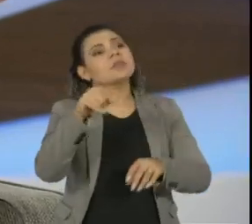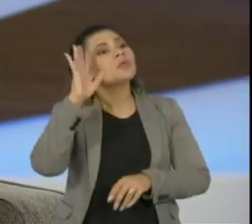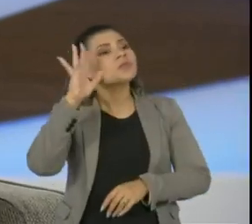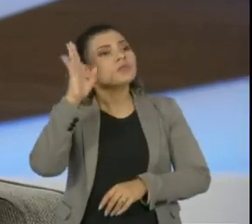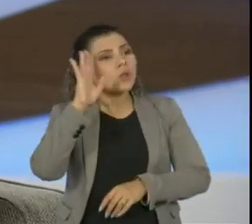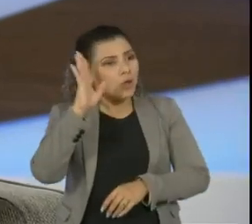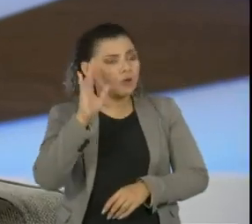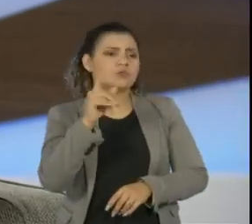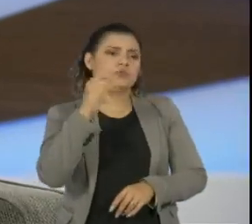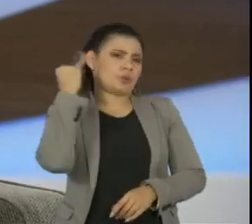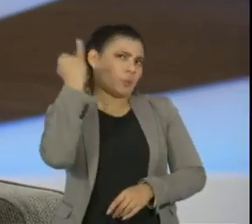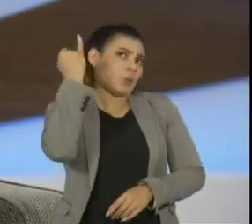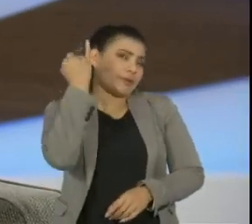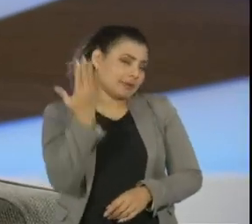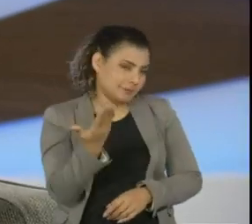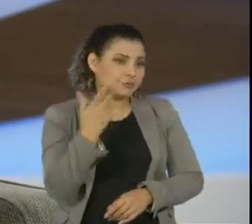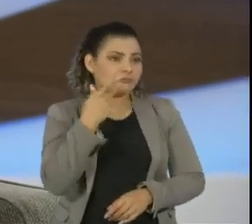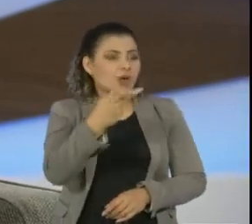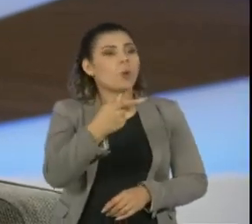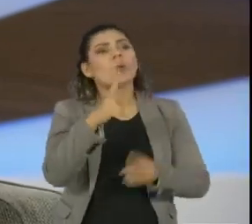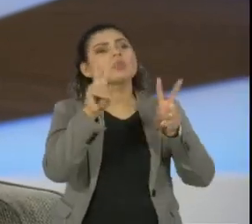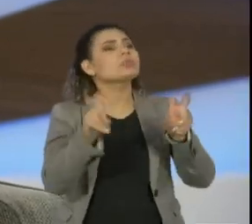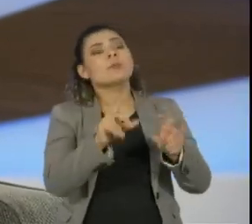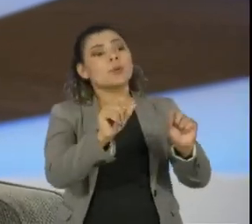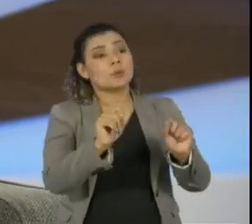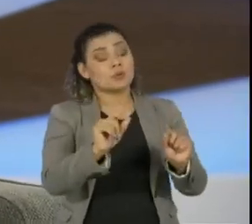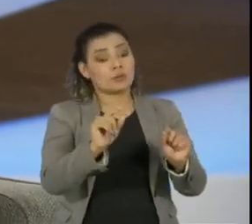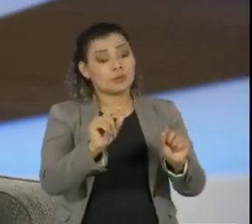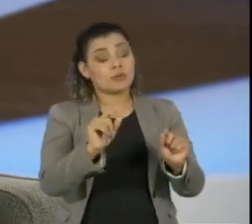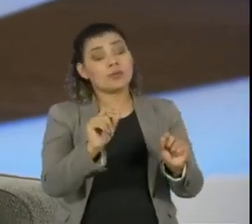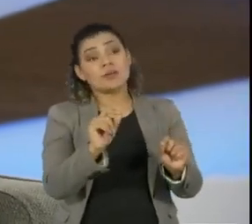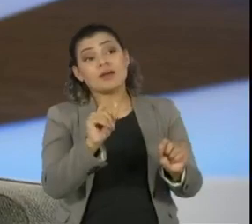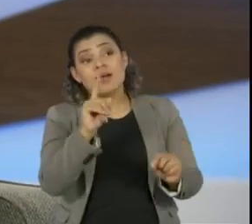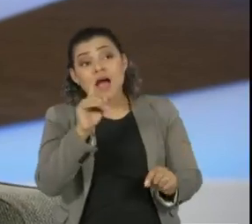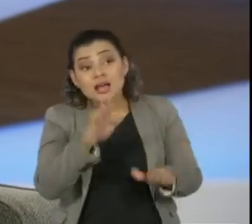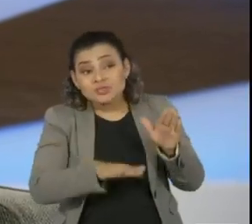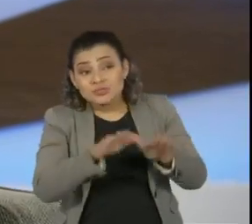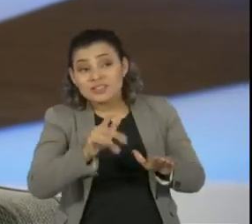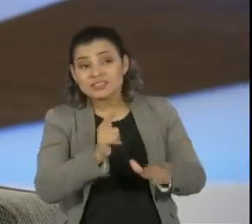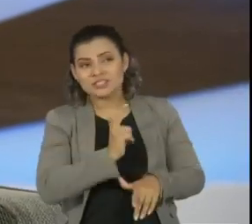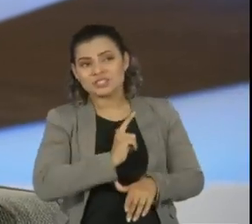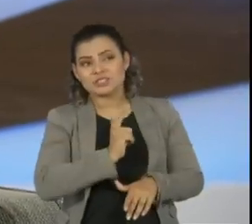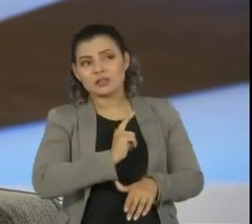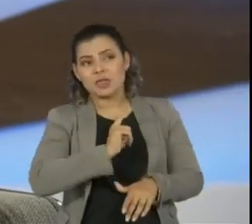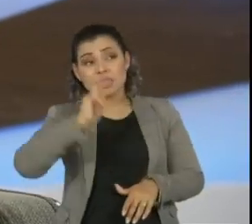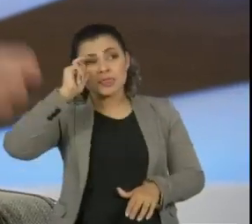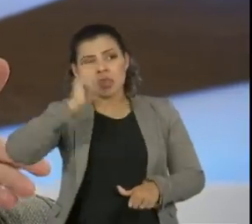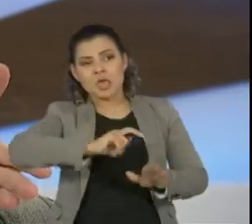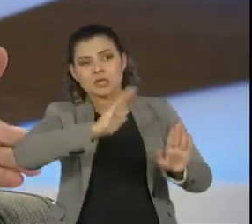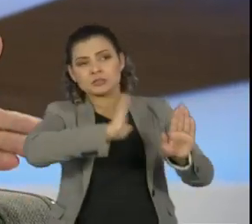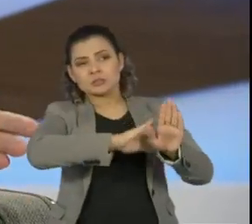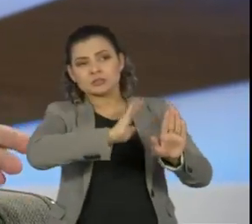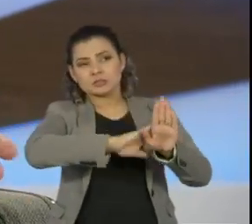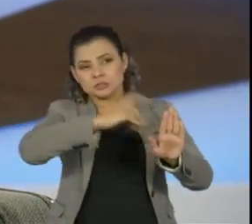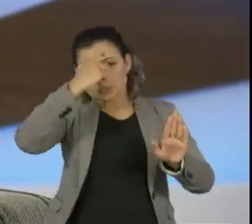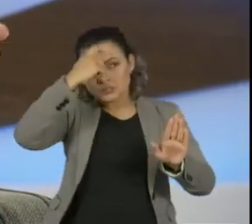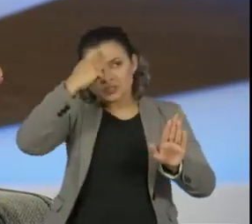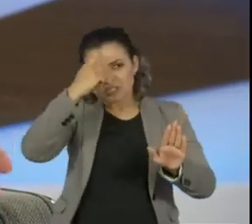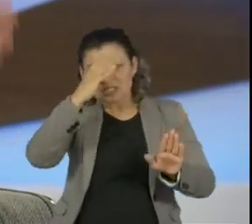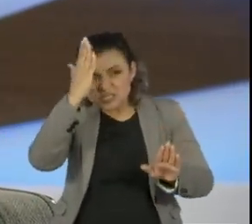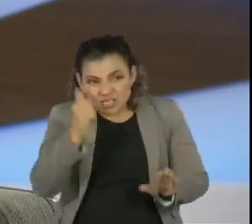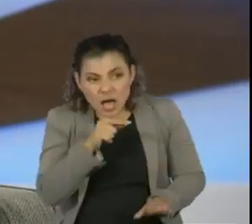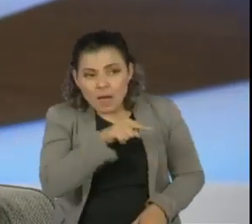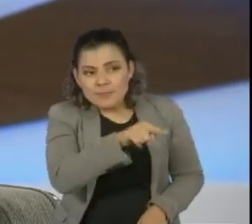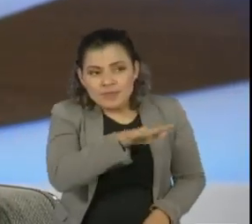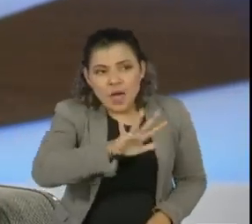importante que é curso diz que às vezes existe uma opacidade intencional da consciência